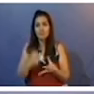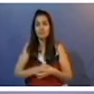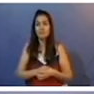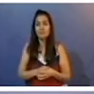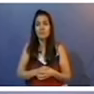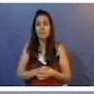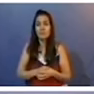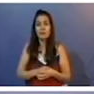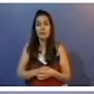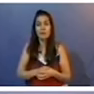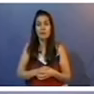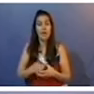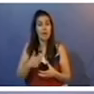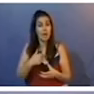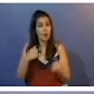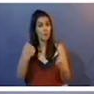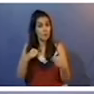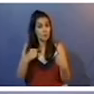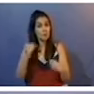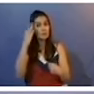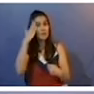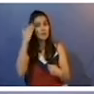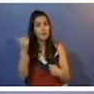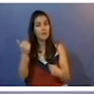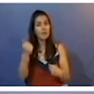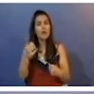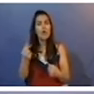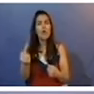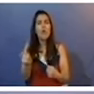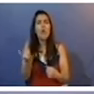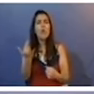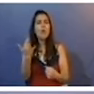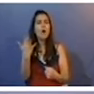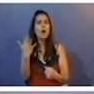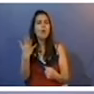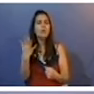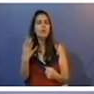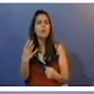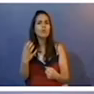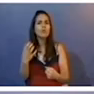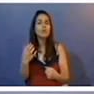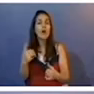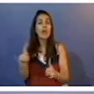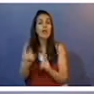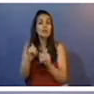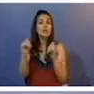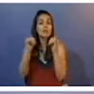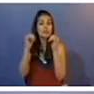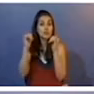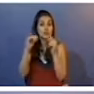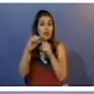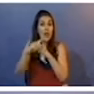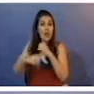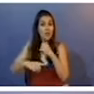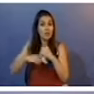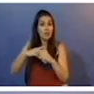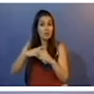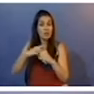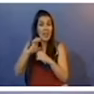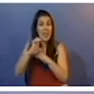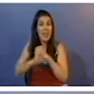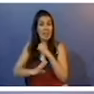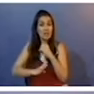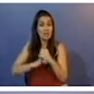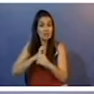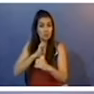aqui eu tenho que saber a carga, né, elétrica desses átomos para, na hora de construir a fórmula, ela ficar